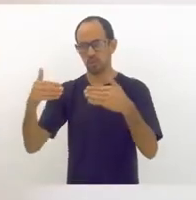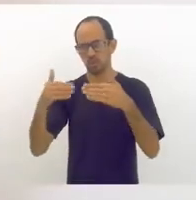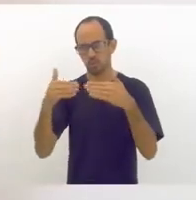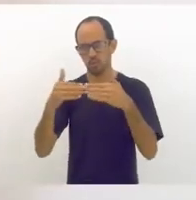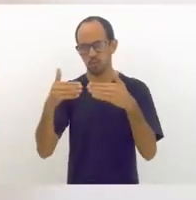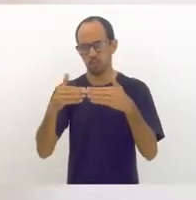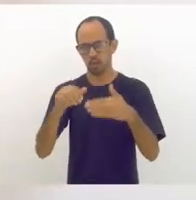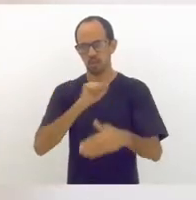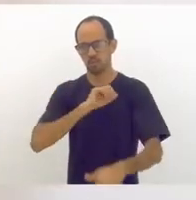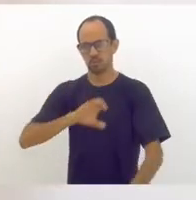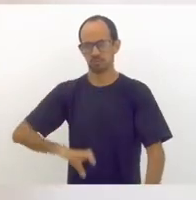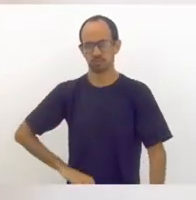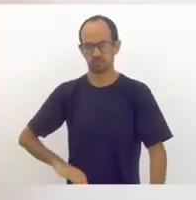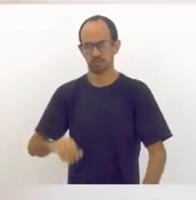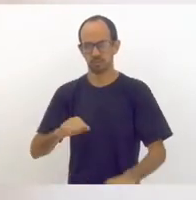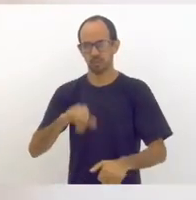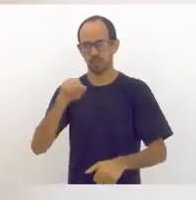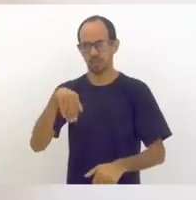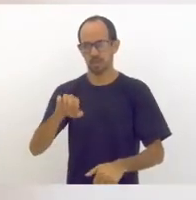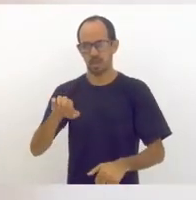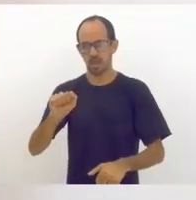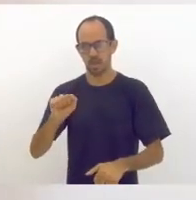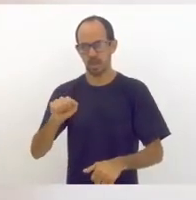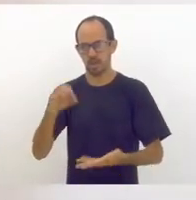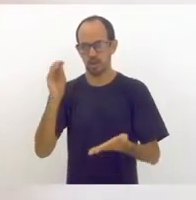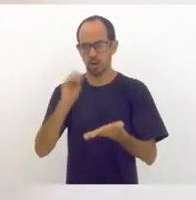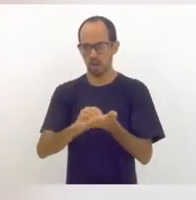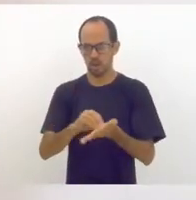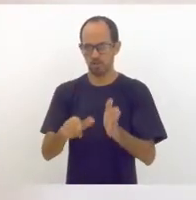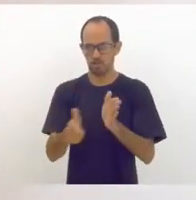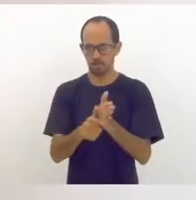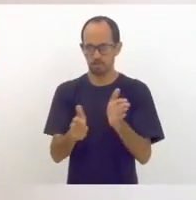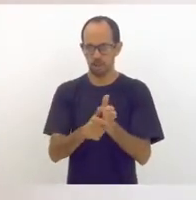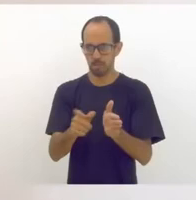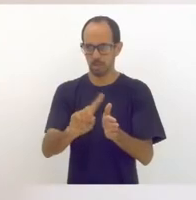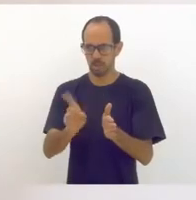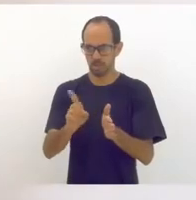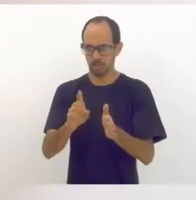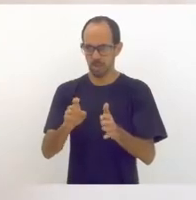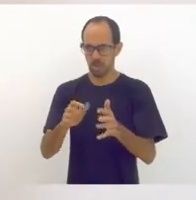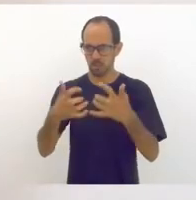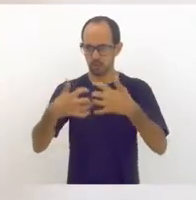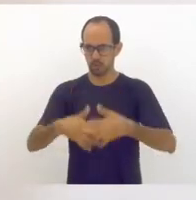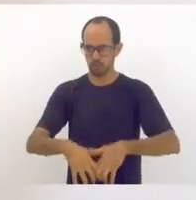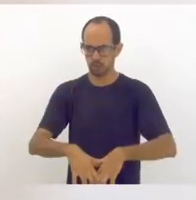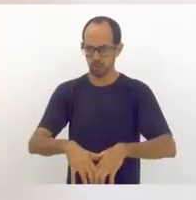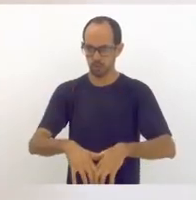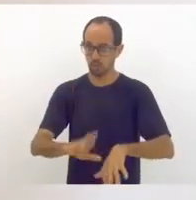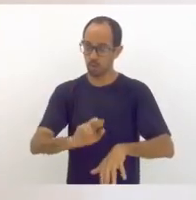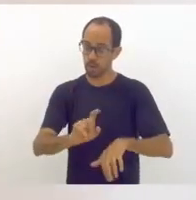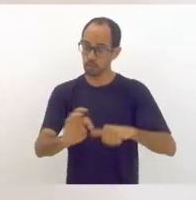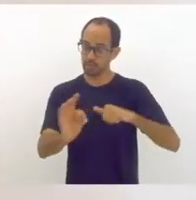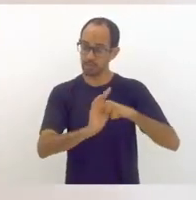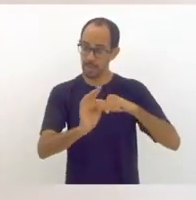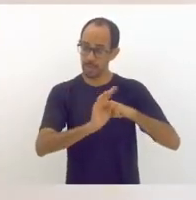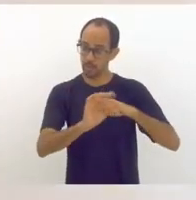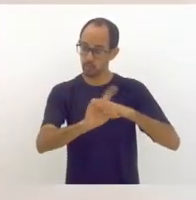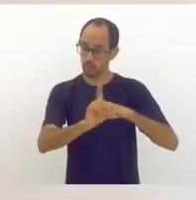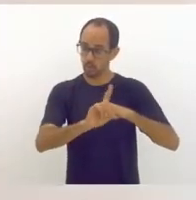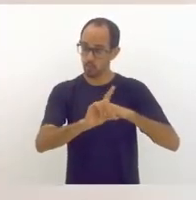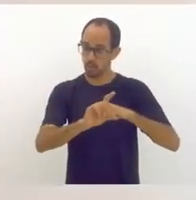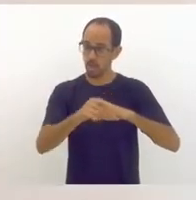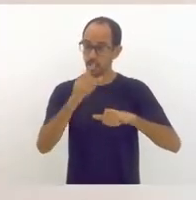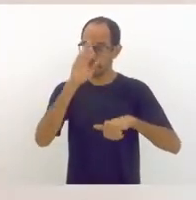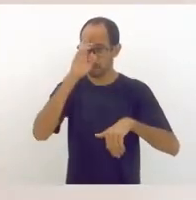INEA bota muita coisa no papel, mas não aplica, não faz funcionar. Não os técnicos, não. É quem tem a caneta no INEA. Não